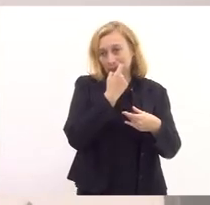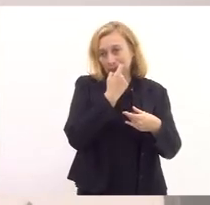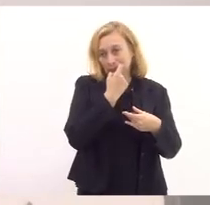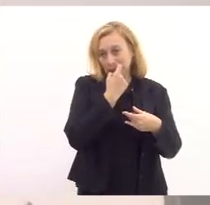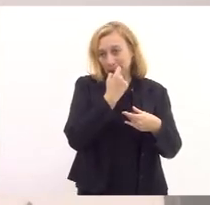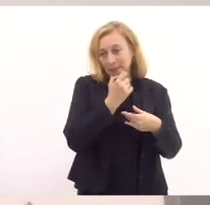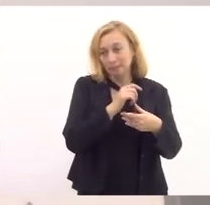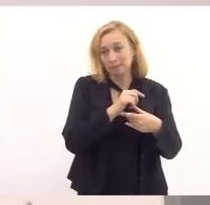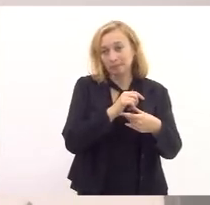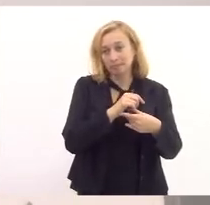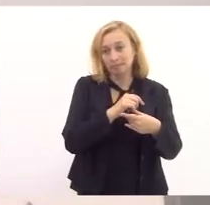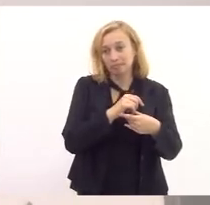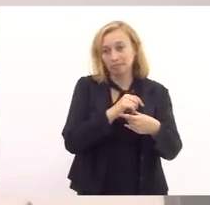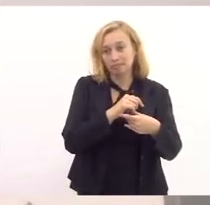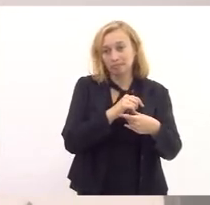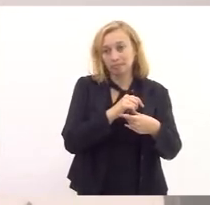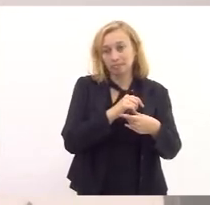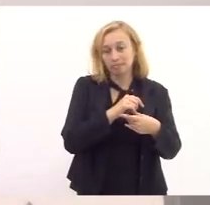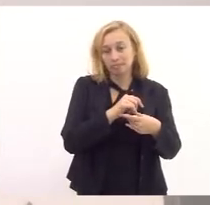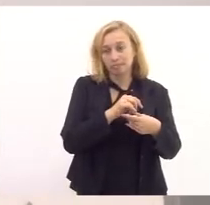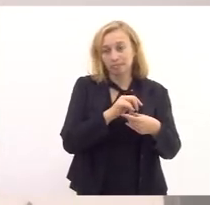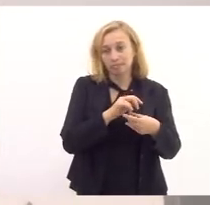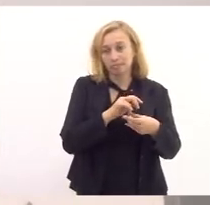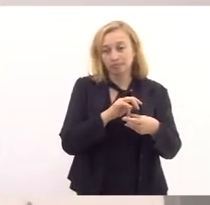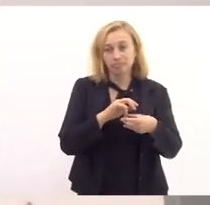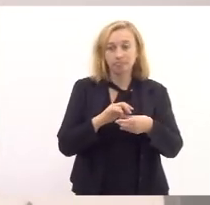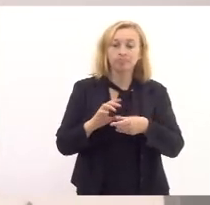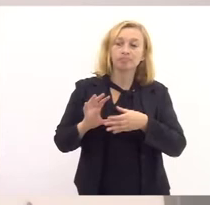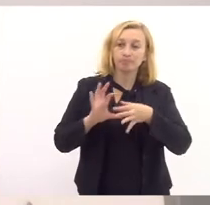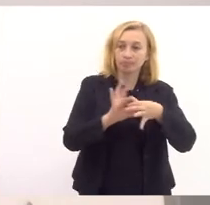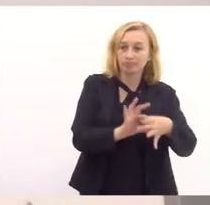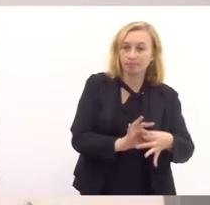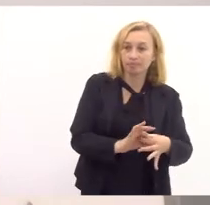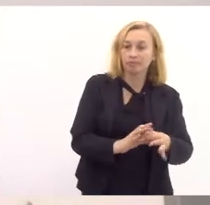somente das concessões. Ela está lá, linkada na Casa Civil,